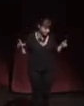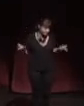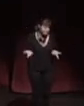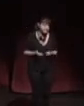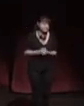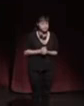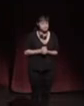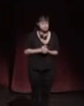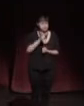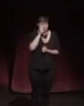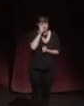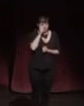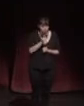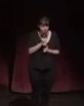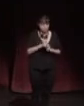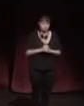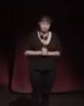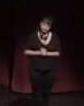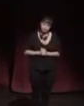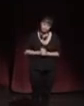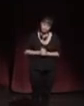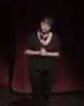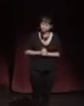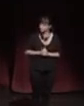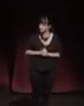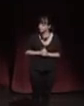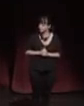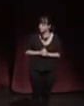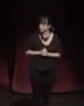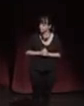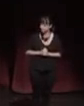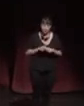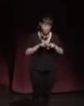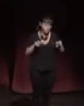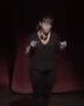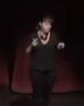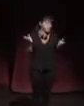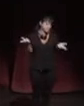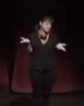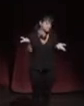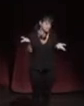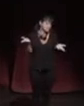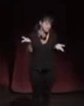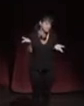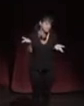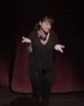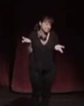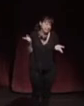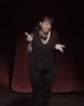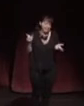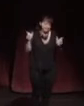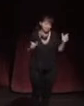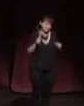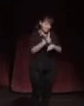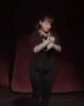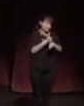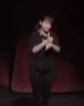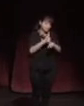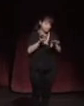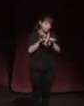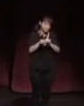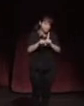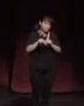Eu achei bem interessante que essa mesa já é composta de profissionais de